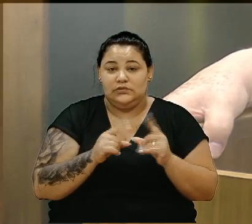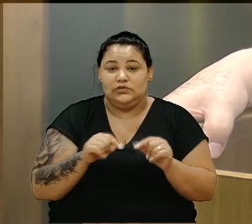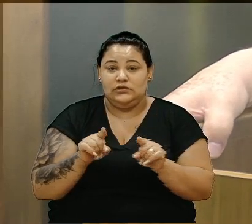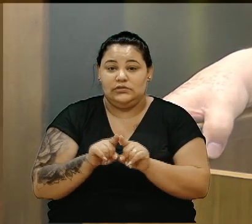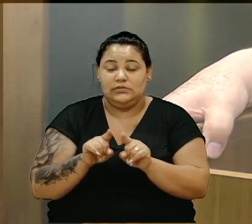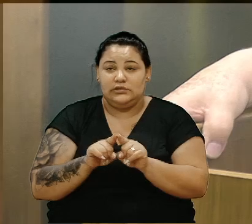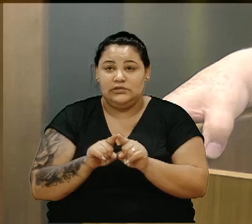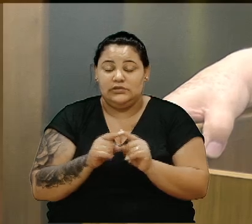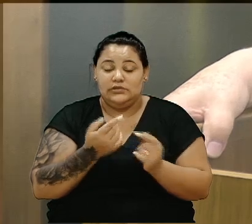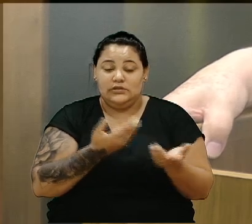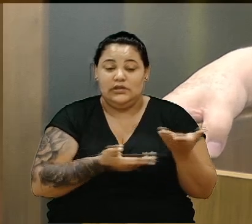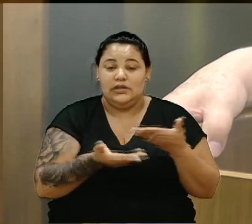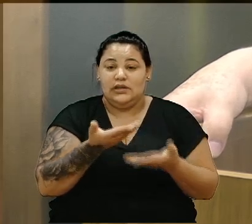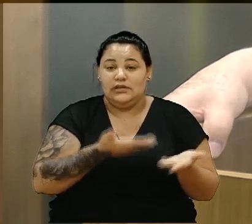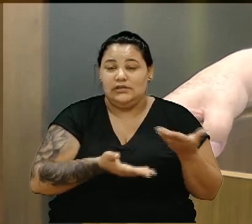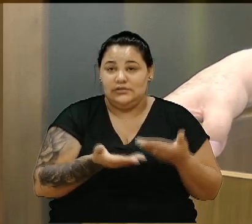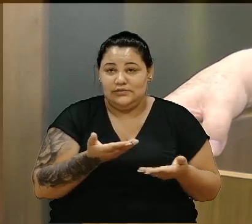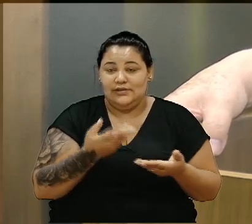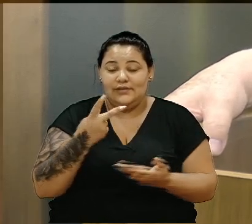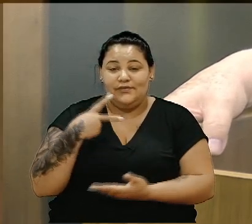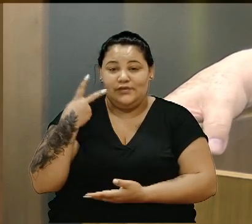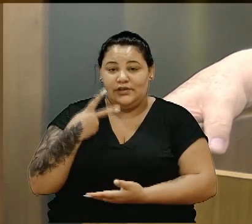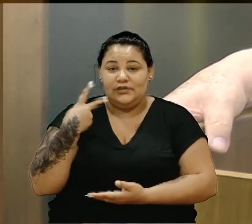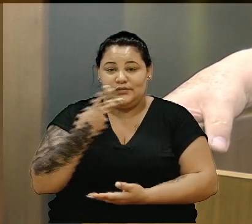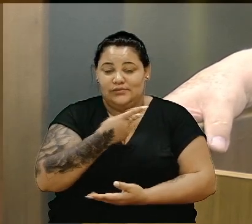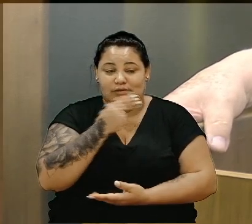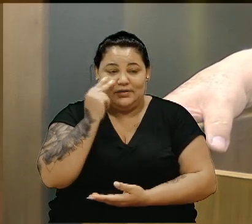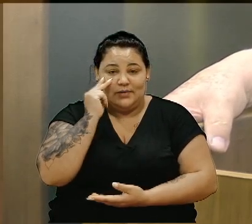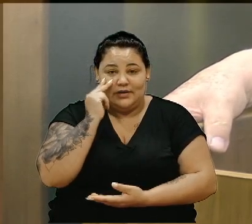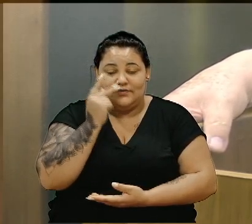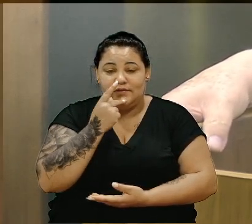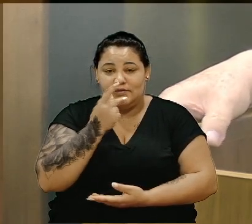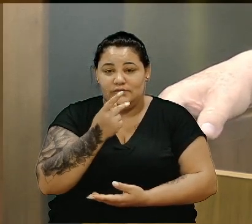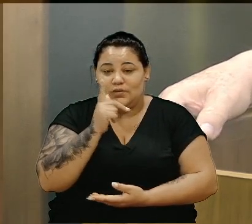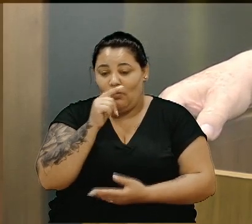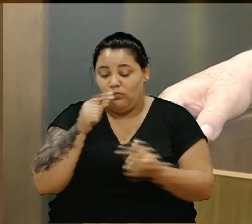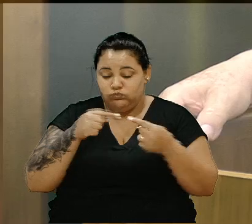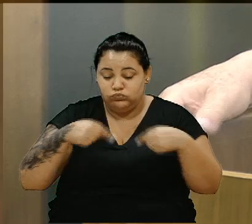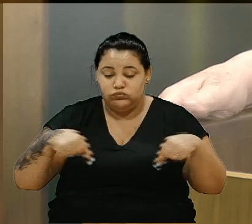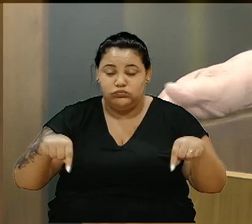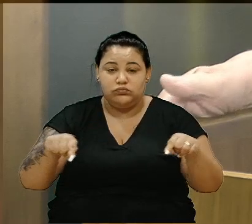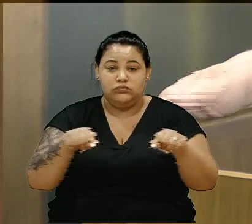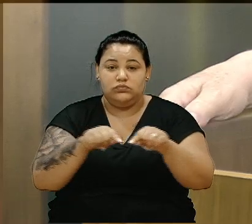tratando, o vereador Libário não está mais aí, mas do piscinão